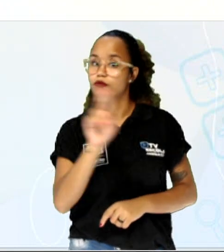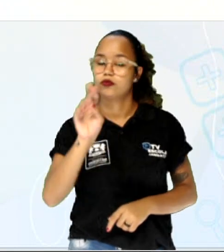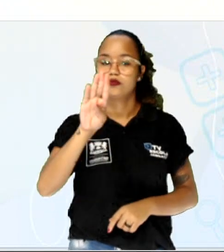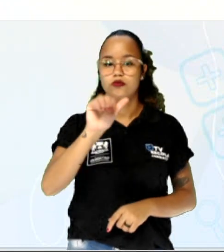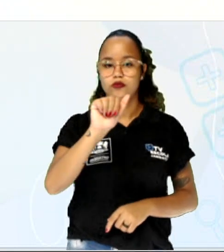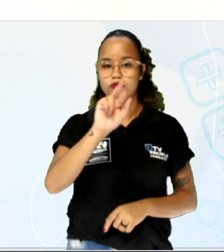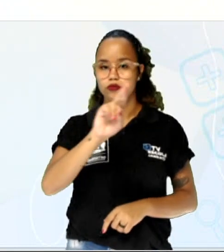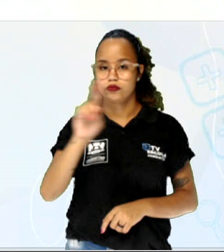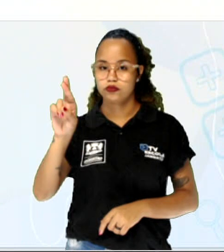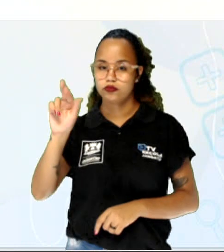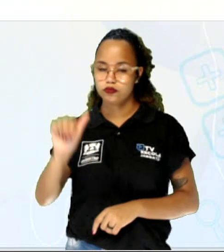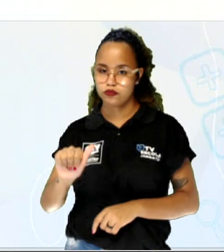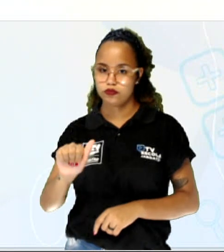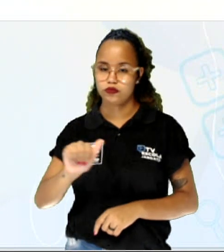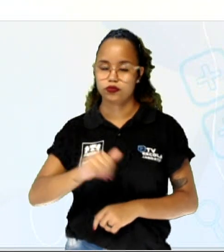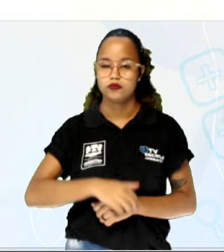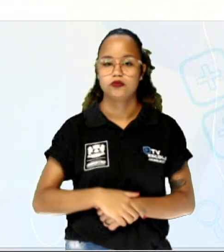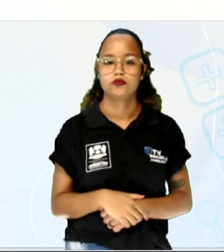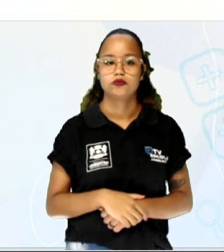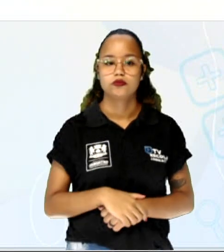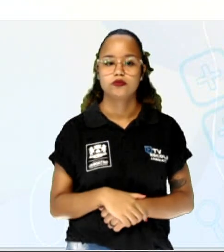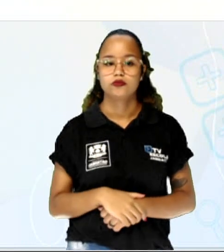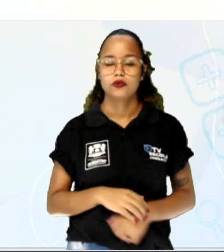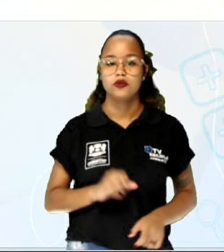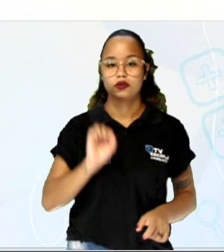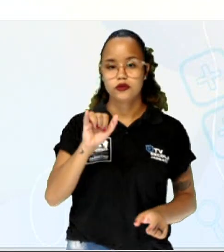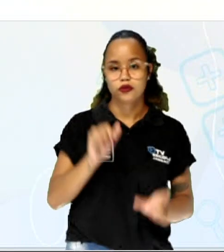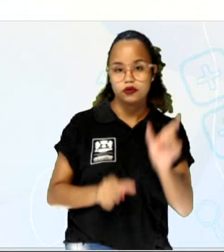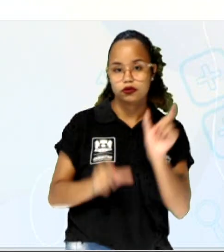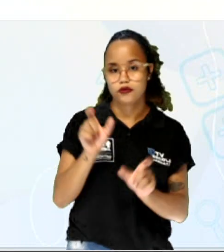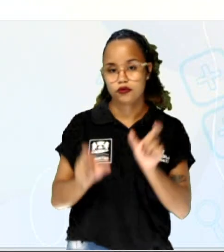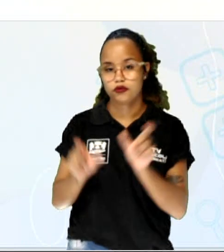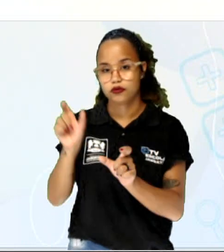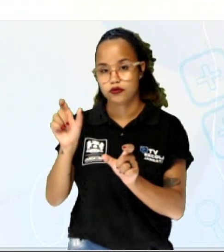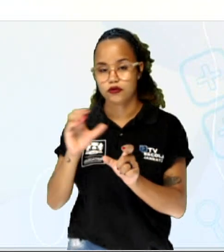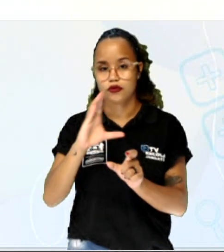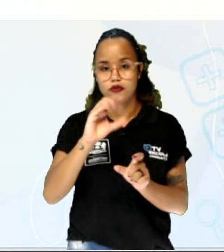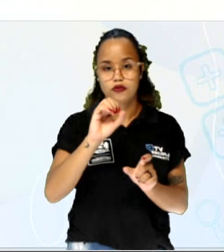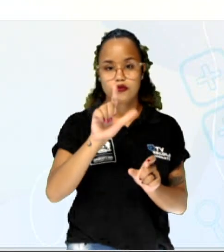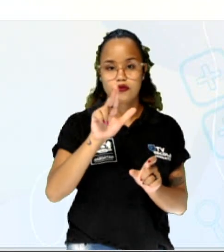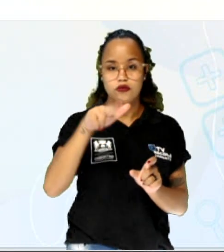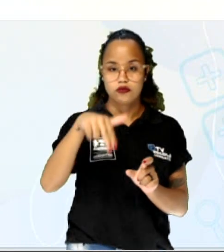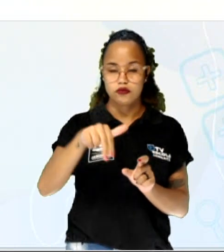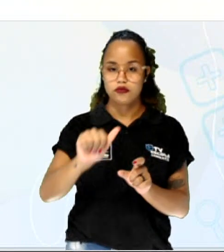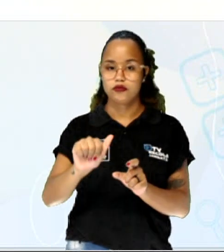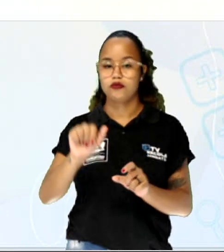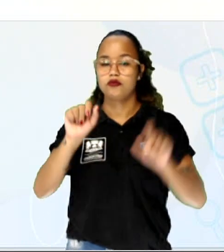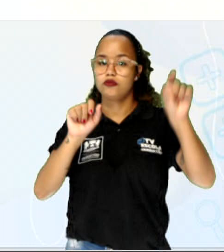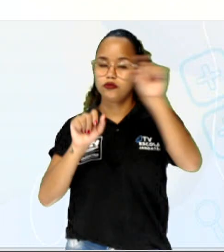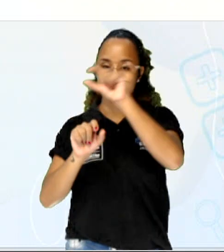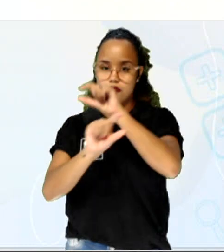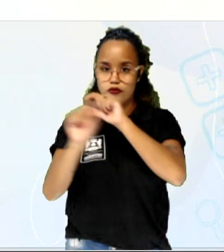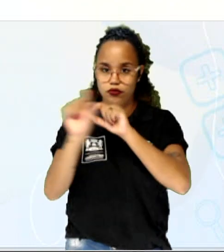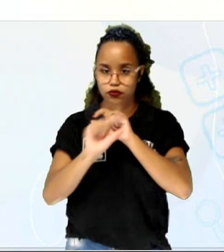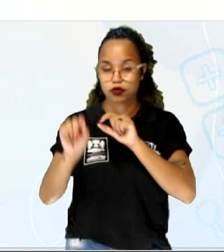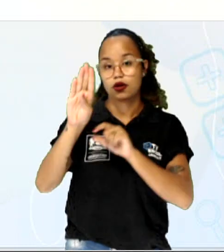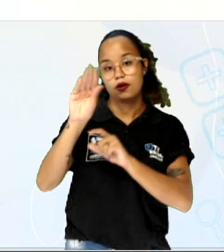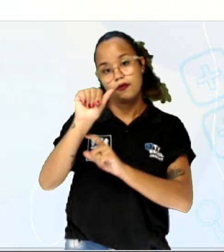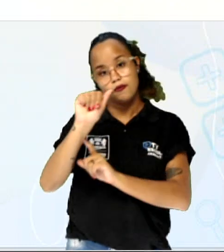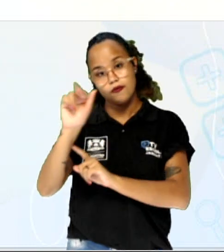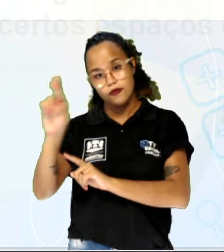na vertical, é chamado de gráfico de colunas. Quando ele está na horizontal, é chamado de gráfico de barras horizontais, tá